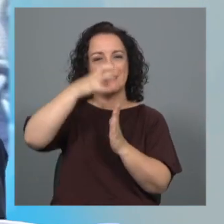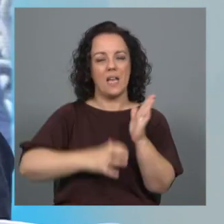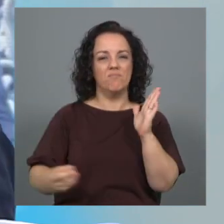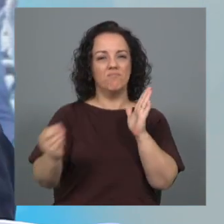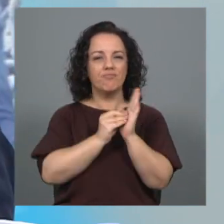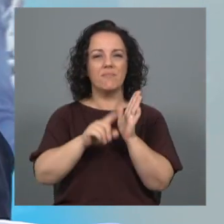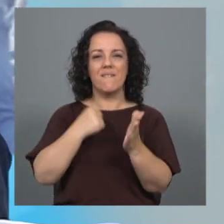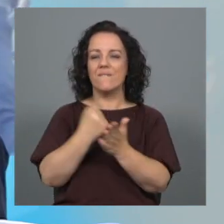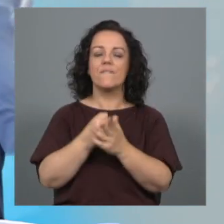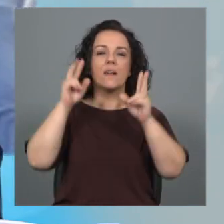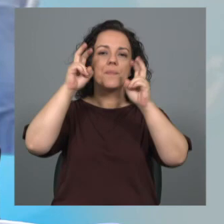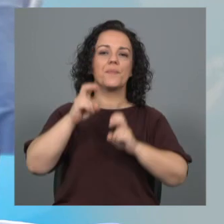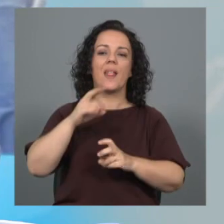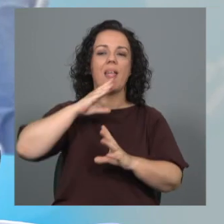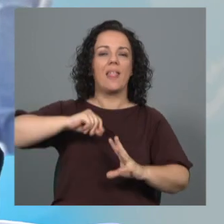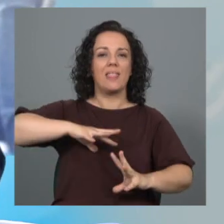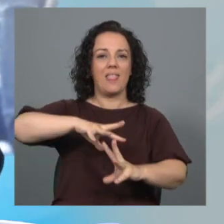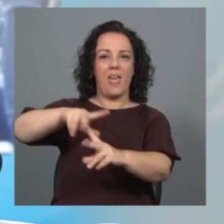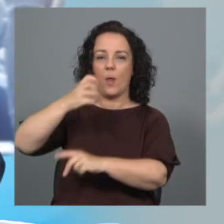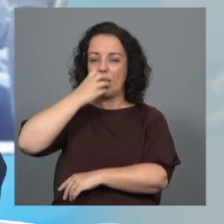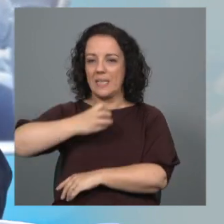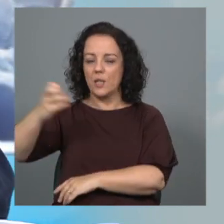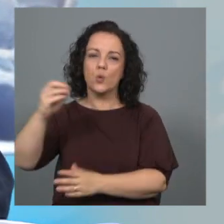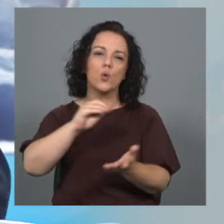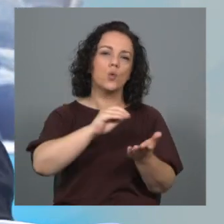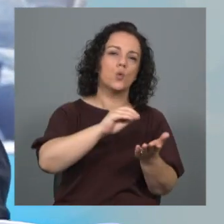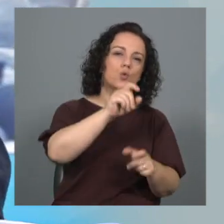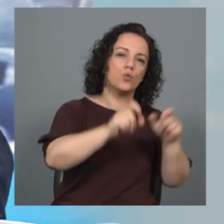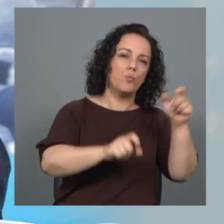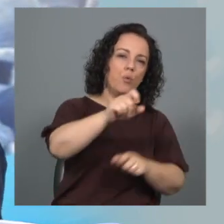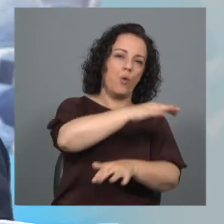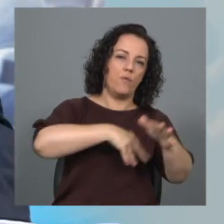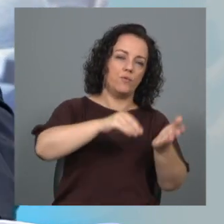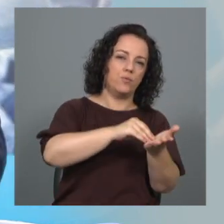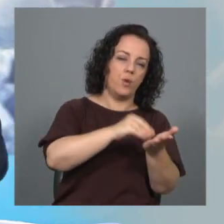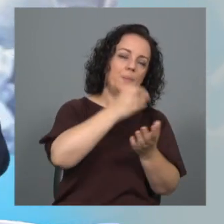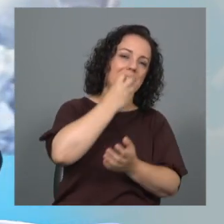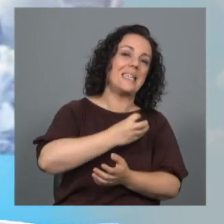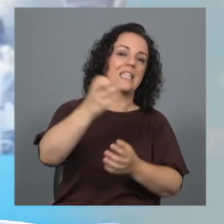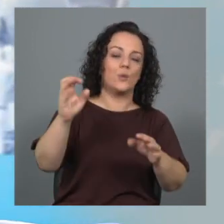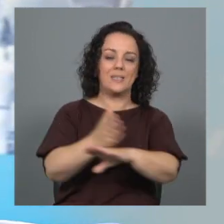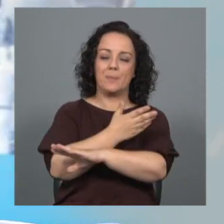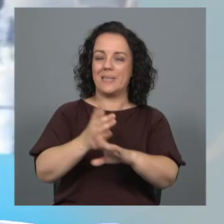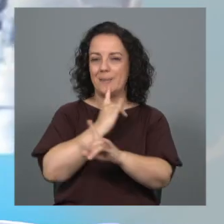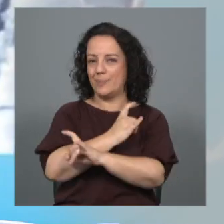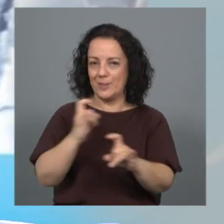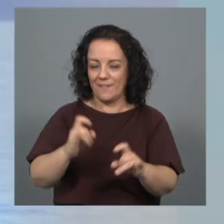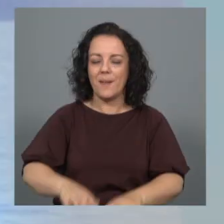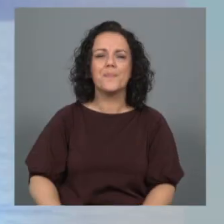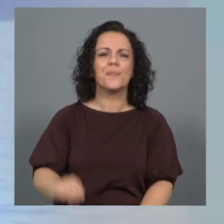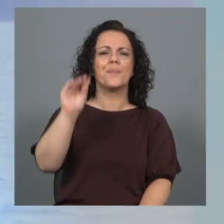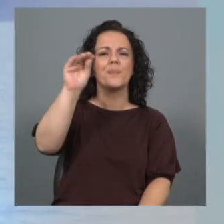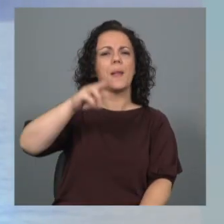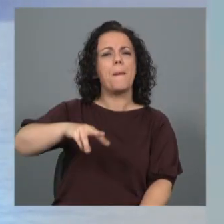o grito da terra e o grito dos povos, não é? E que são dois gritos inseparáveis. Marcial Felgueiras, eu perguntava,